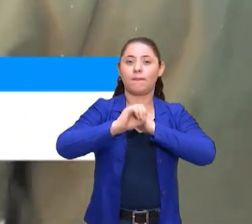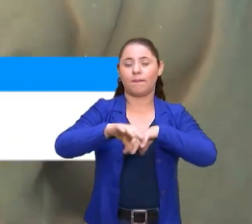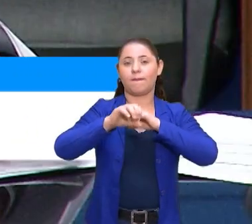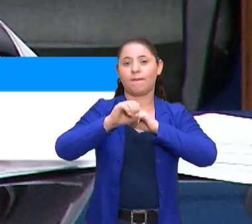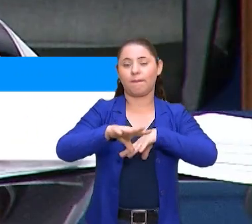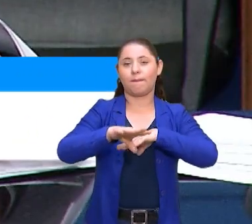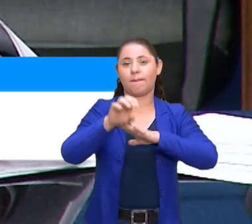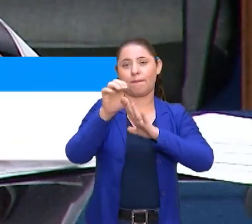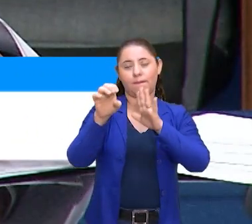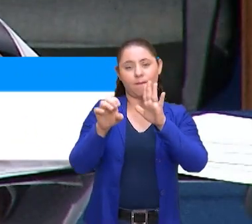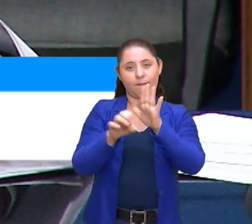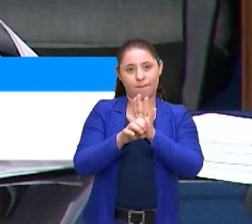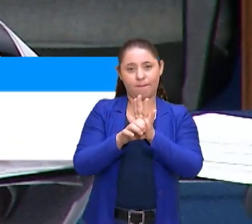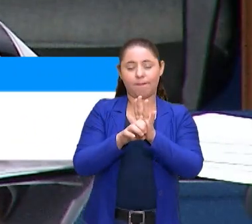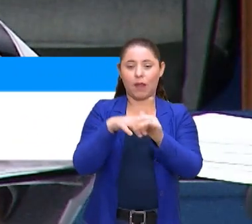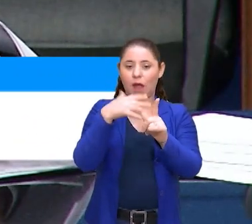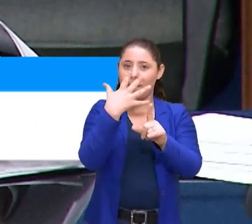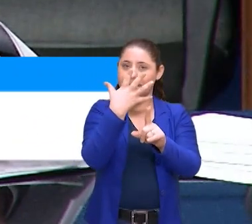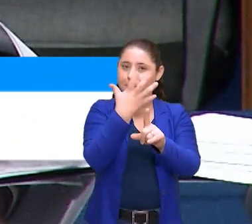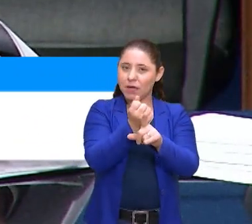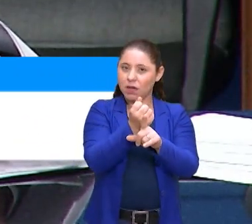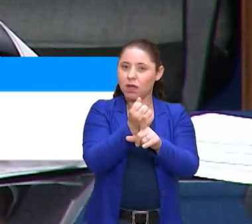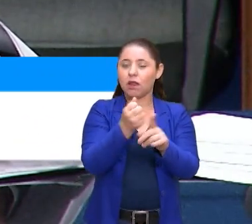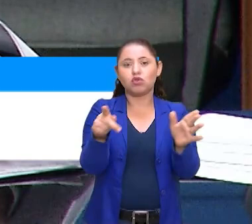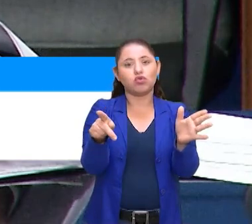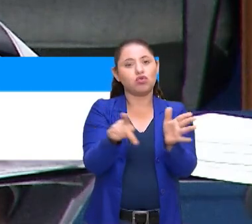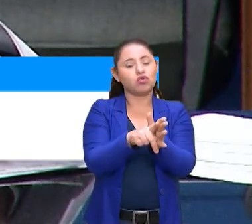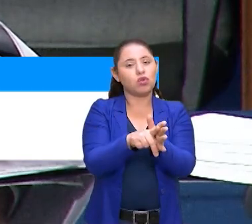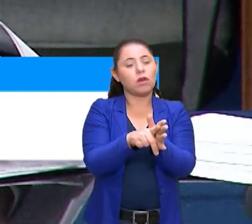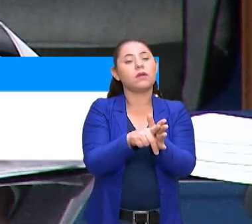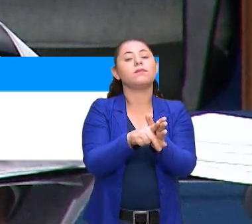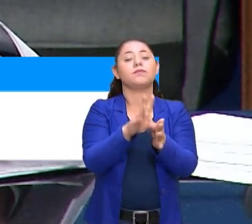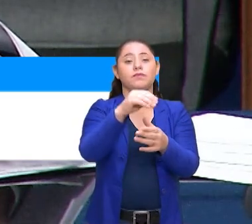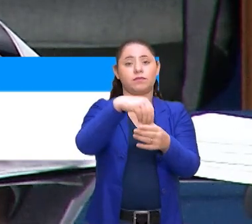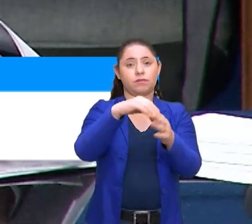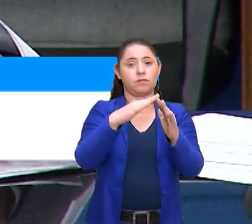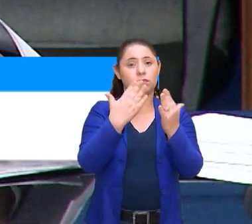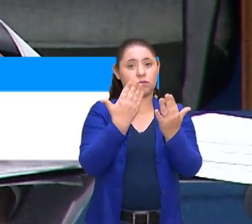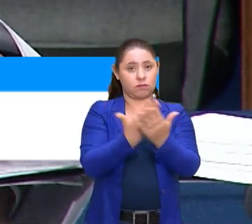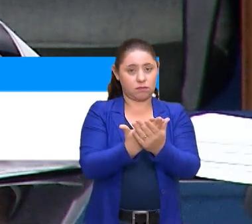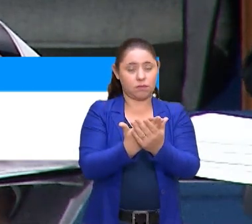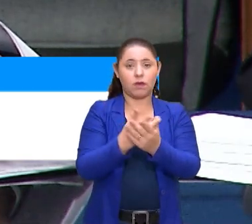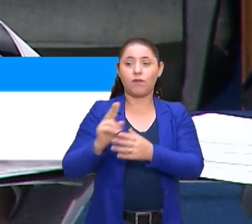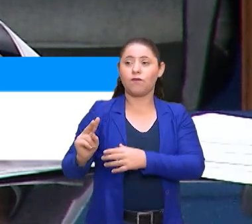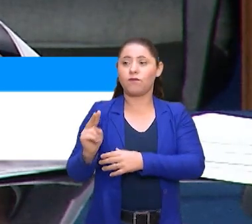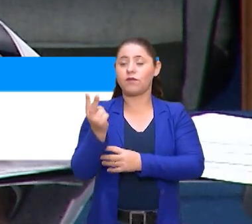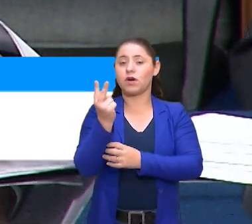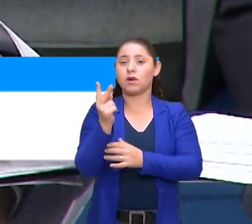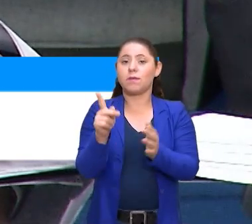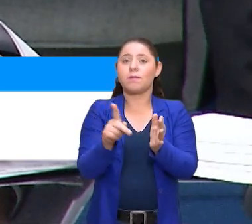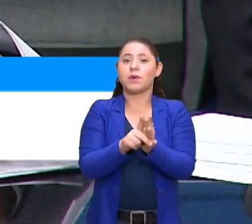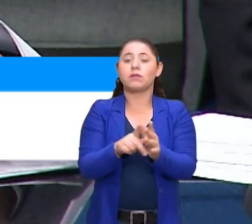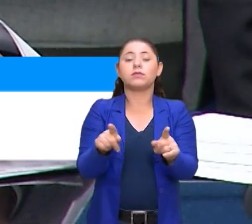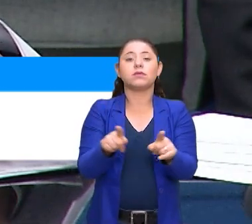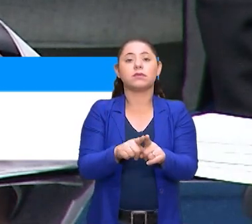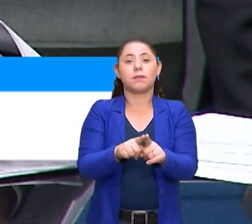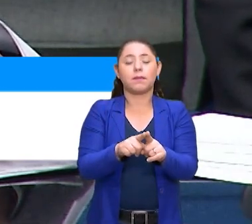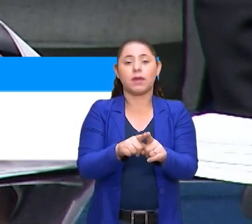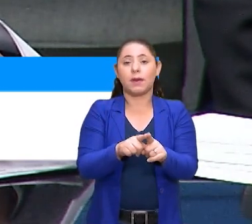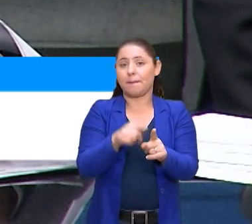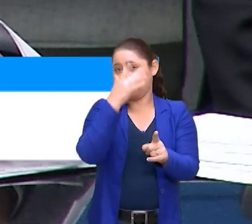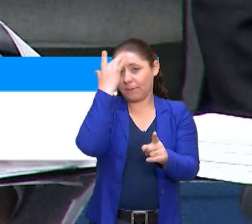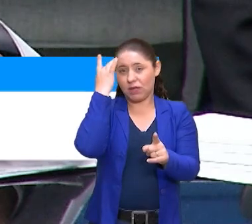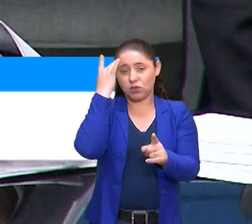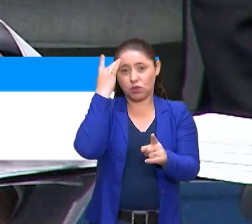tema. A inclusão de ensino do Estatuto do Idoso como conteúdo transversal nas escolas públicas do Estado de Mato Grosso do Sul promoverá